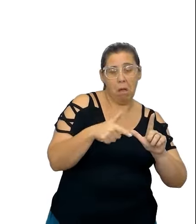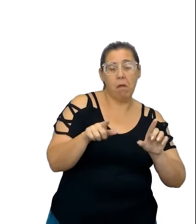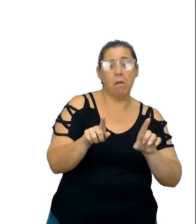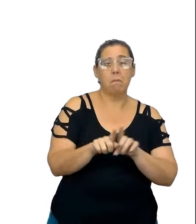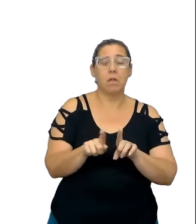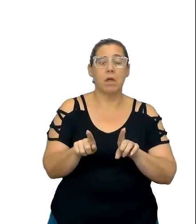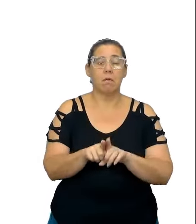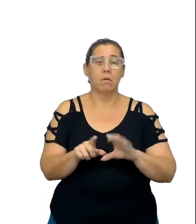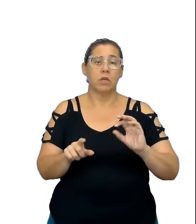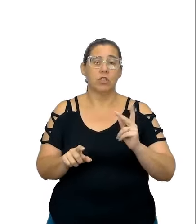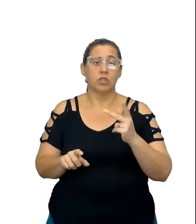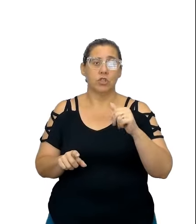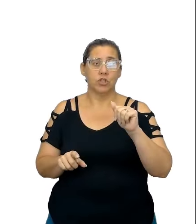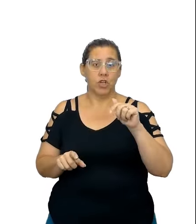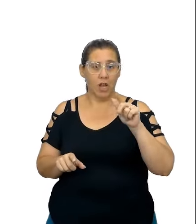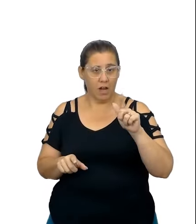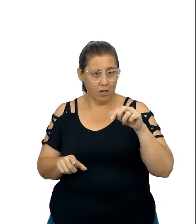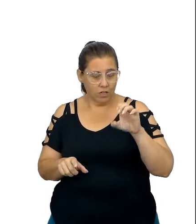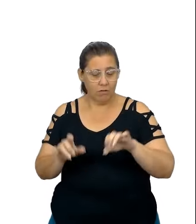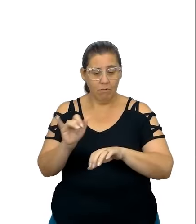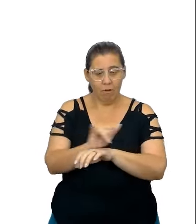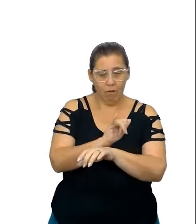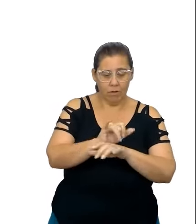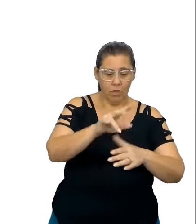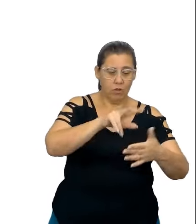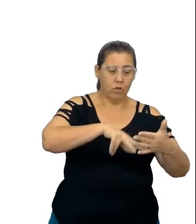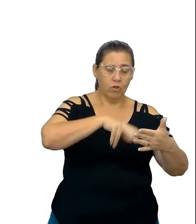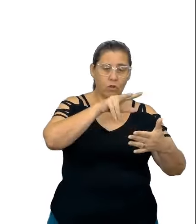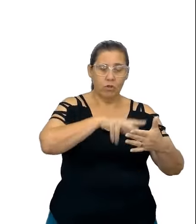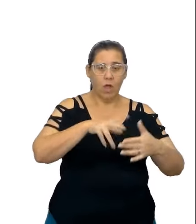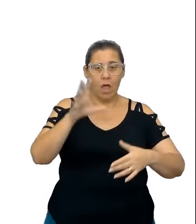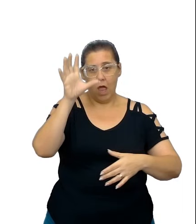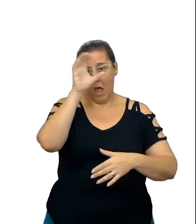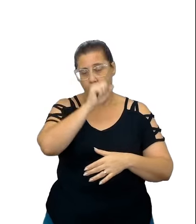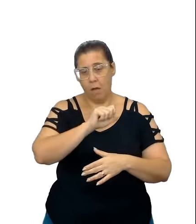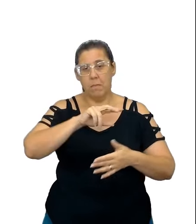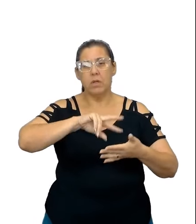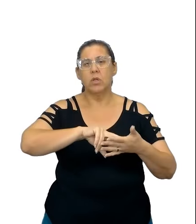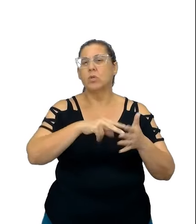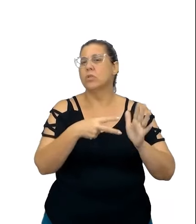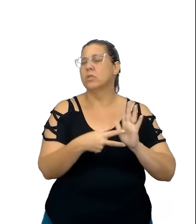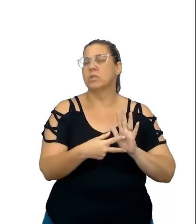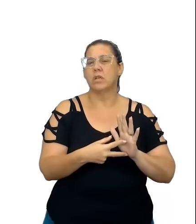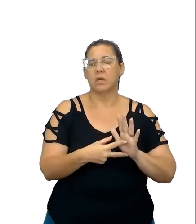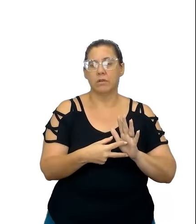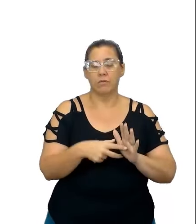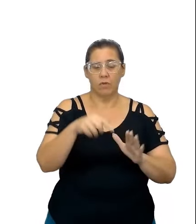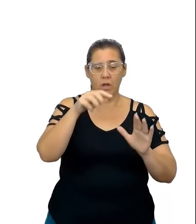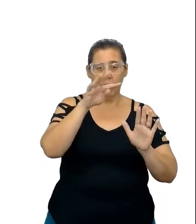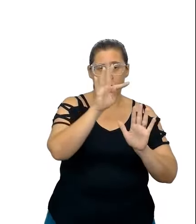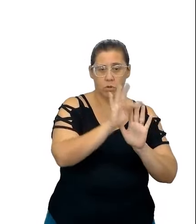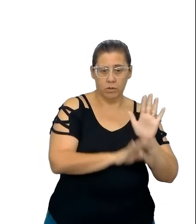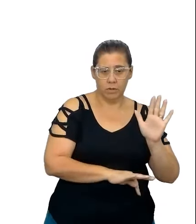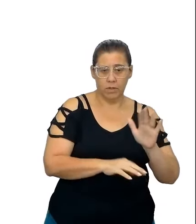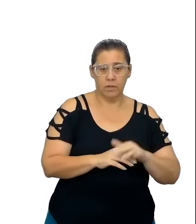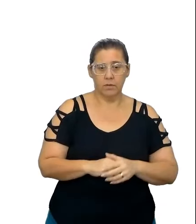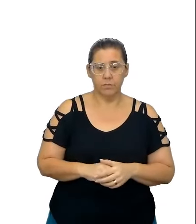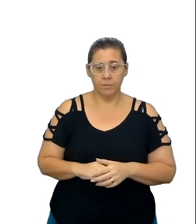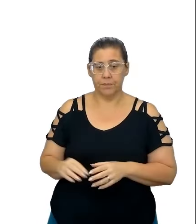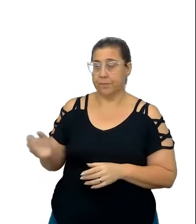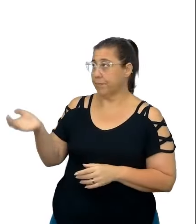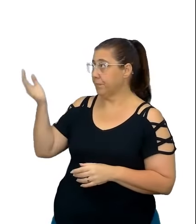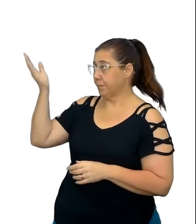do conhecimento é estratégia de leitura, aprender os sentidos globais do texto. Aqui